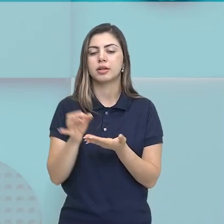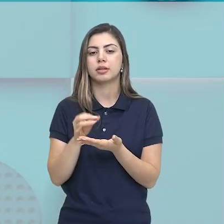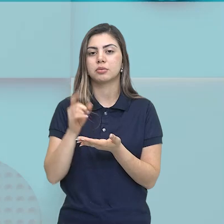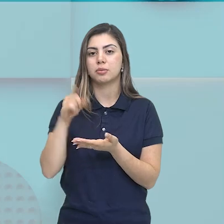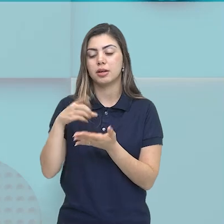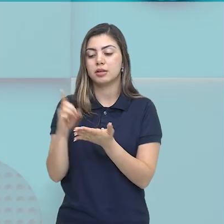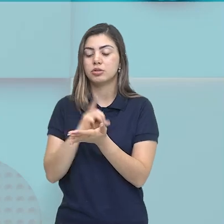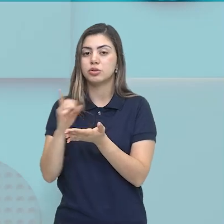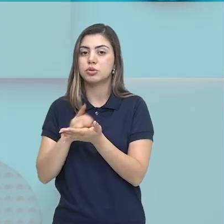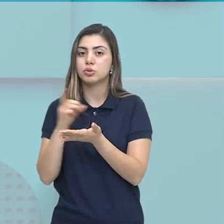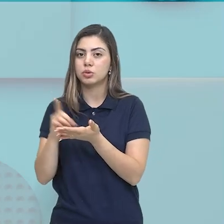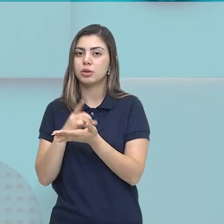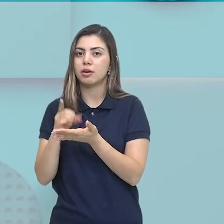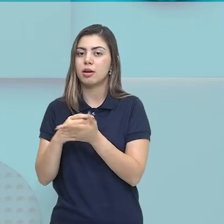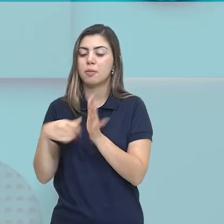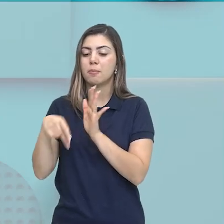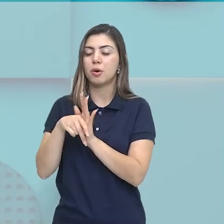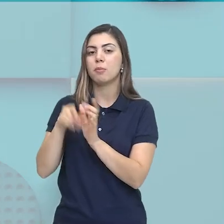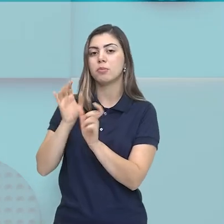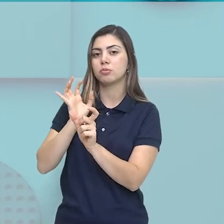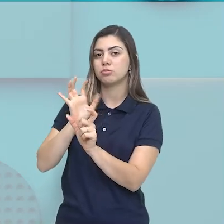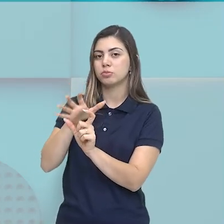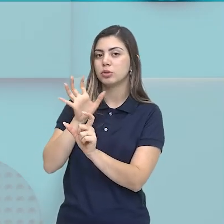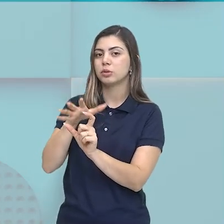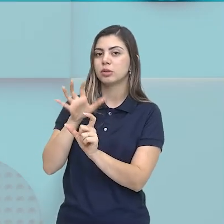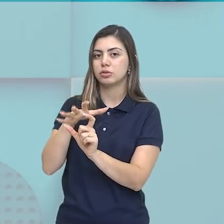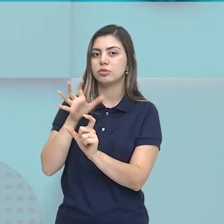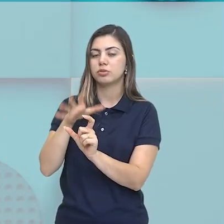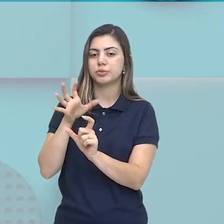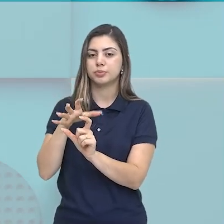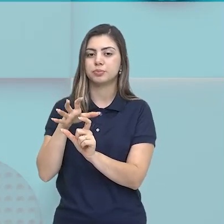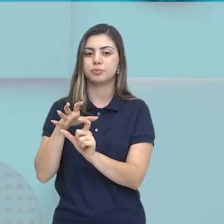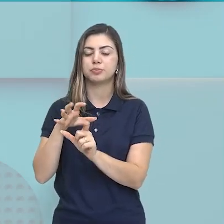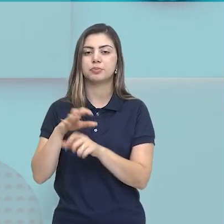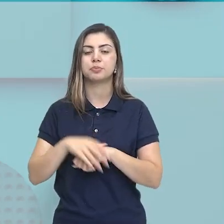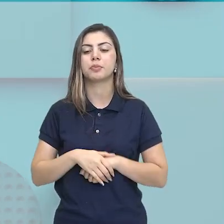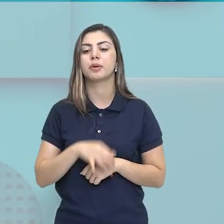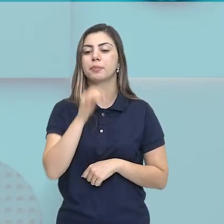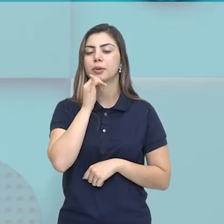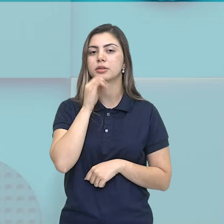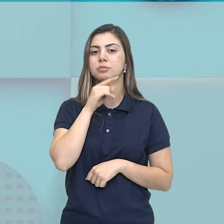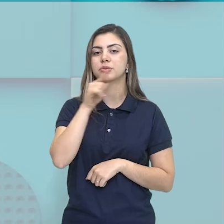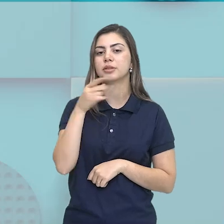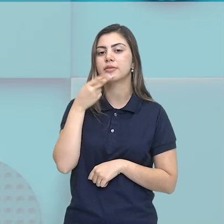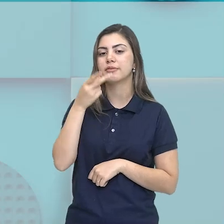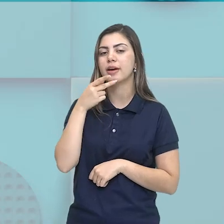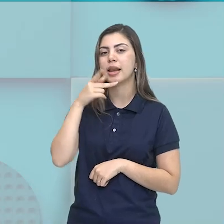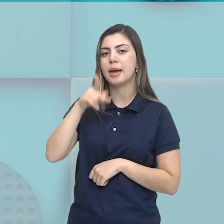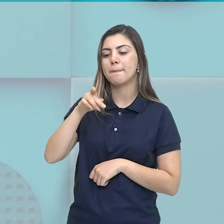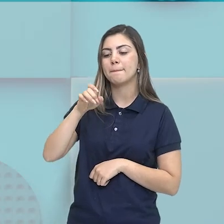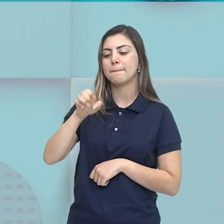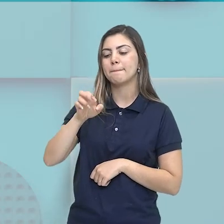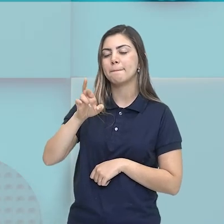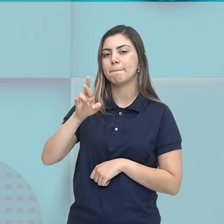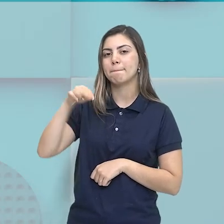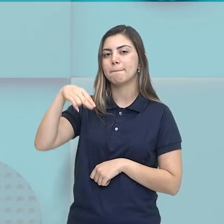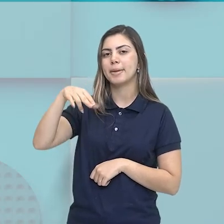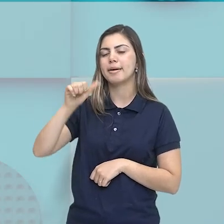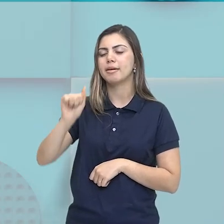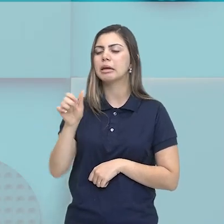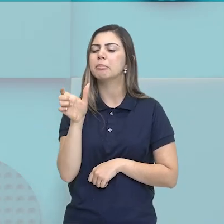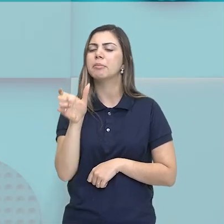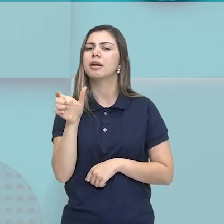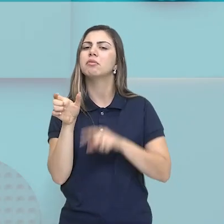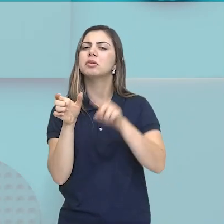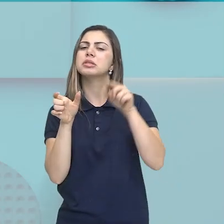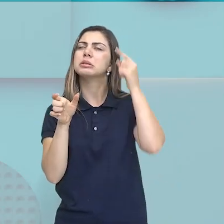seu sentido literal, né? O primeiro significado que vai vir à sua mente. Por exemplo, quando se fala perna, o que é que